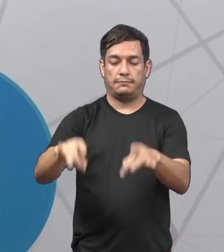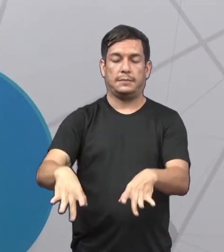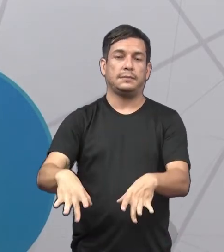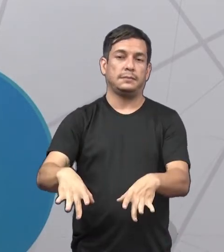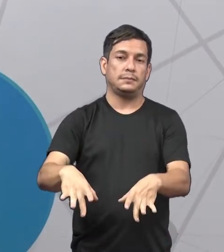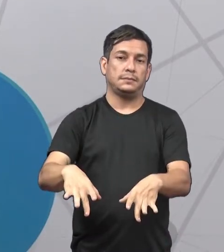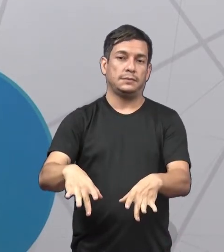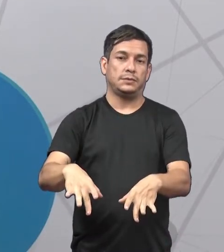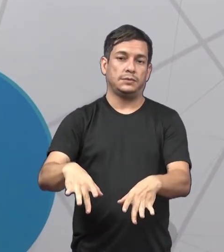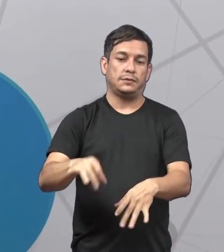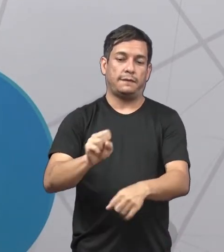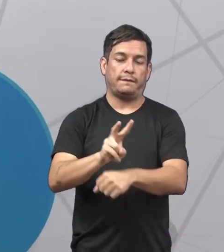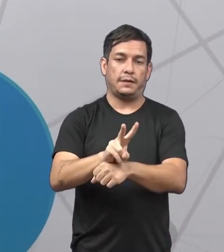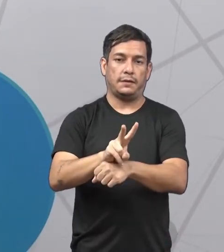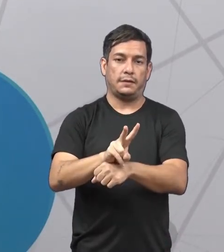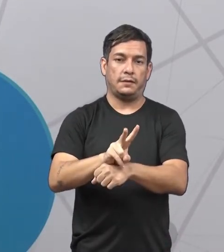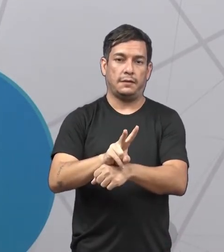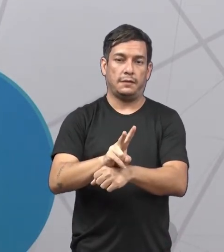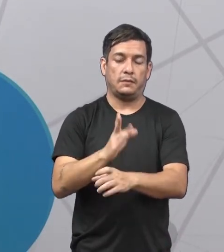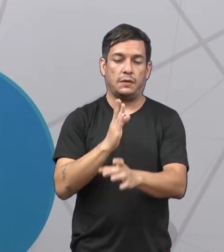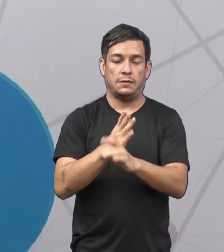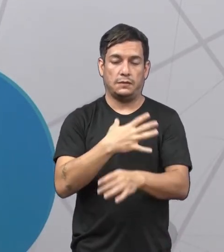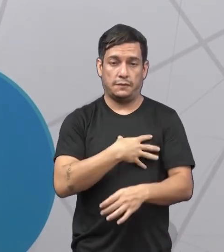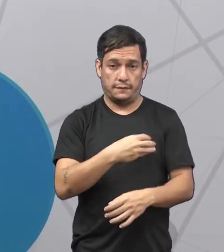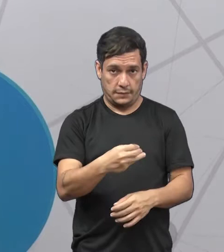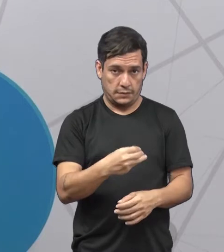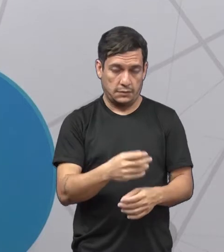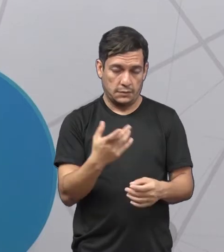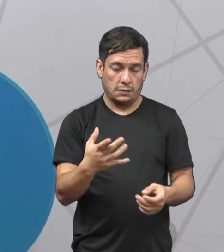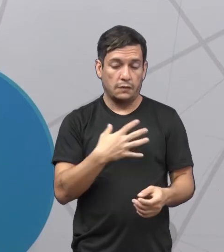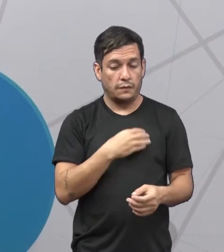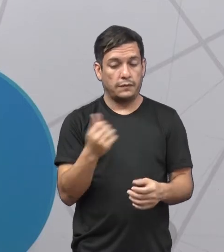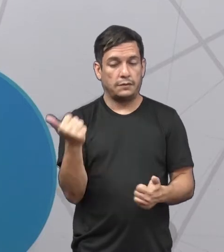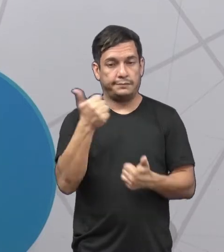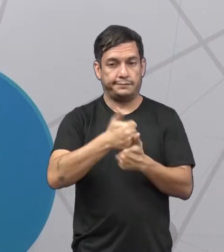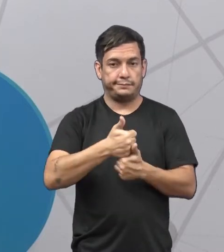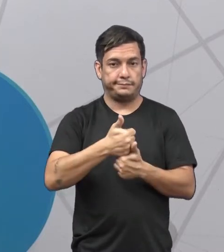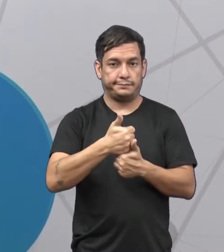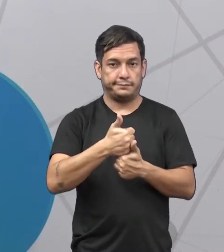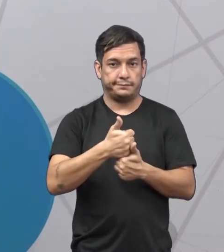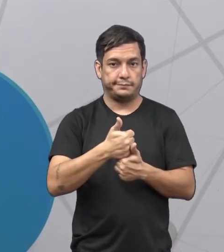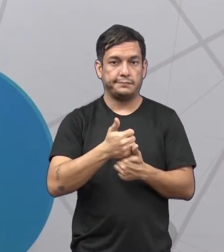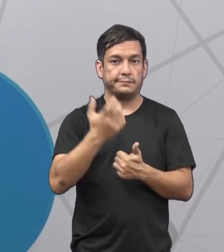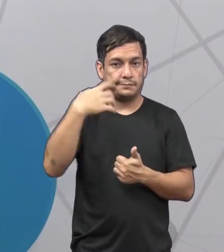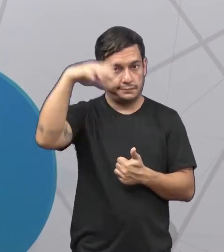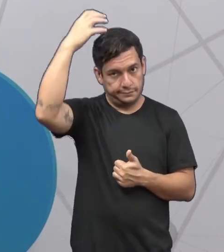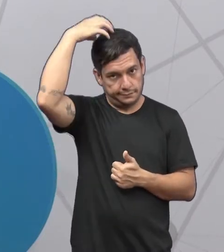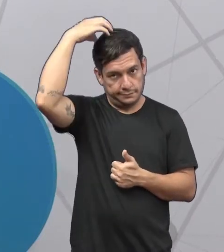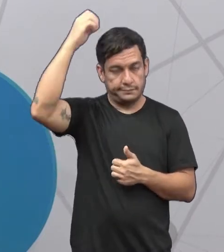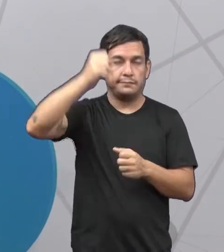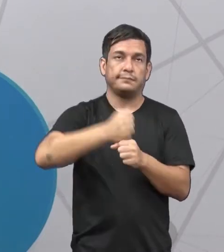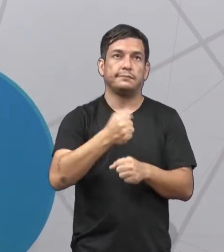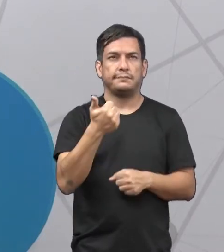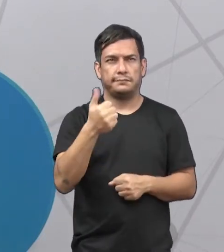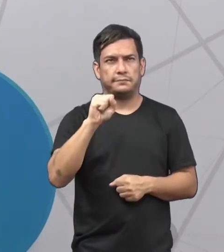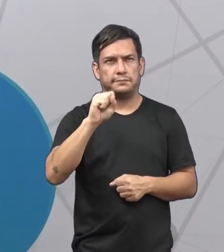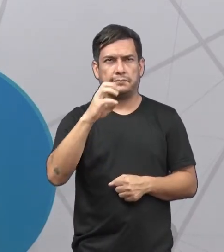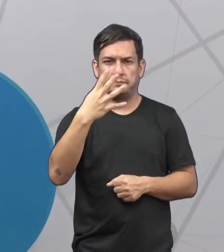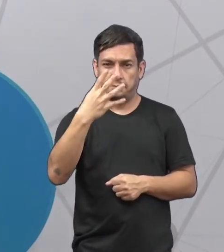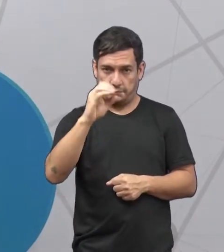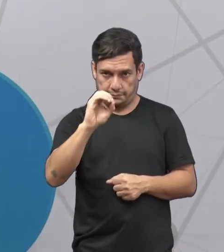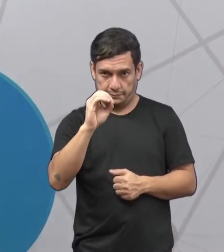abdica do cargo em nome do filho dele. O filho dele vai assumir como imperador somente em